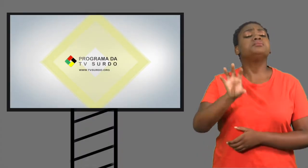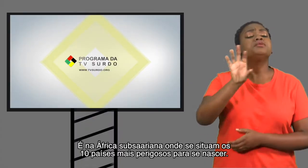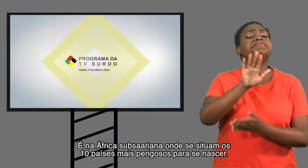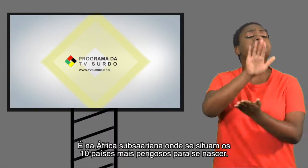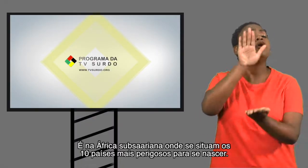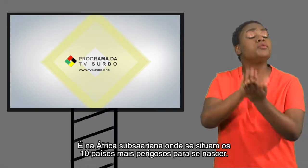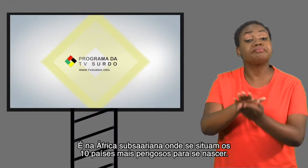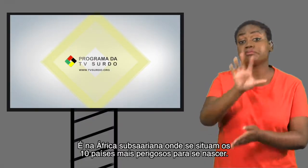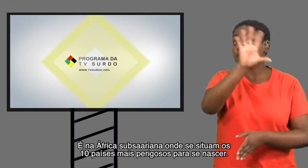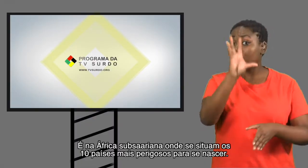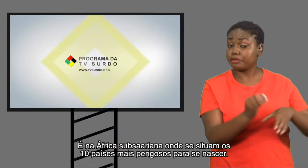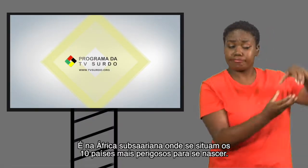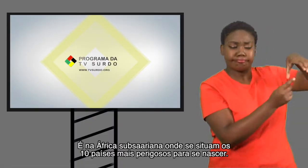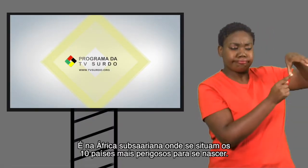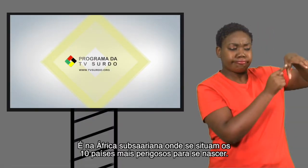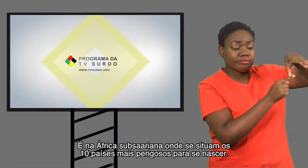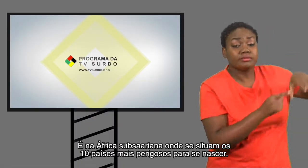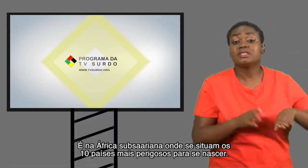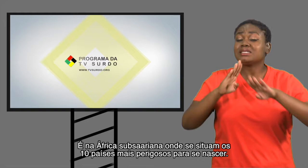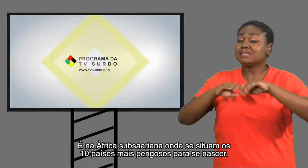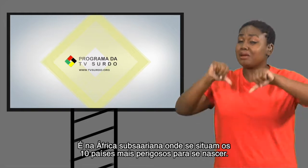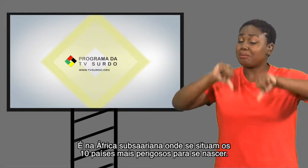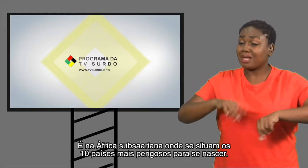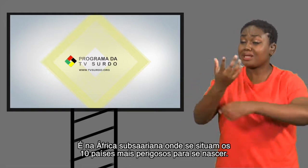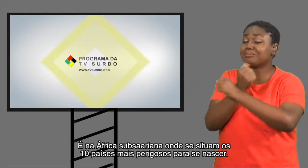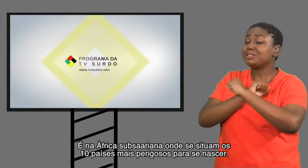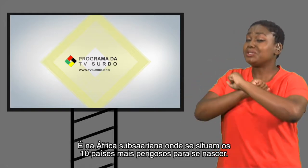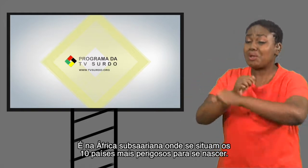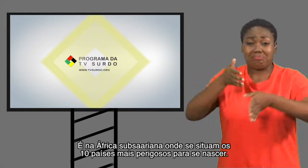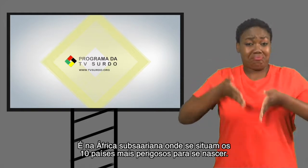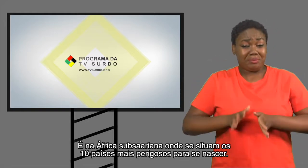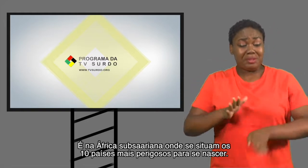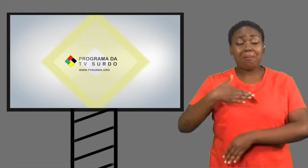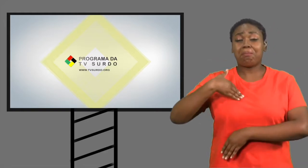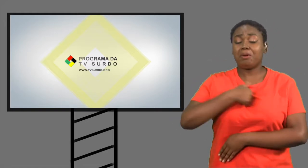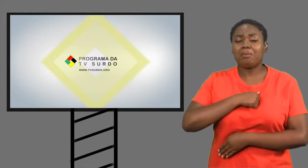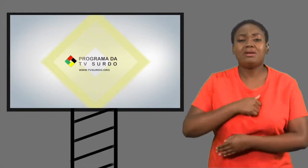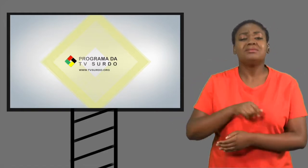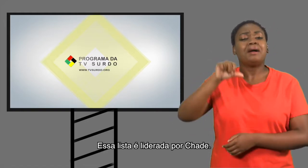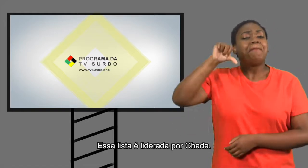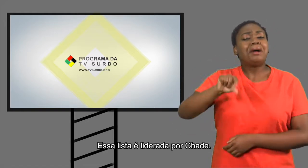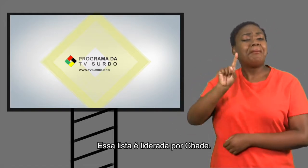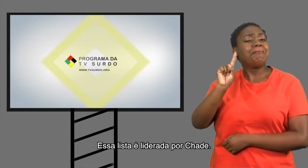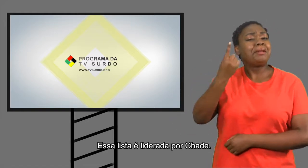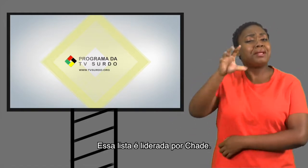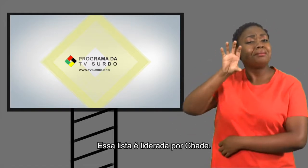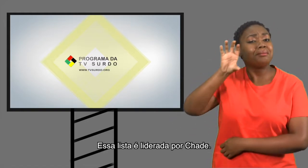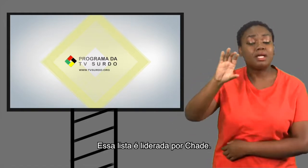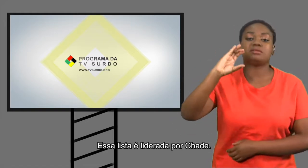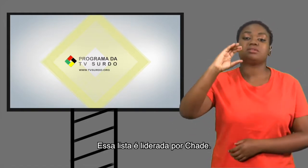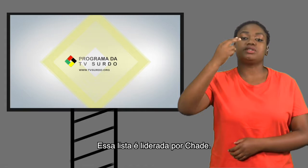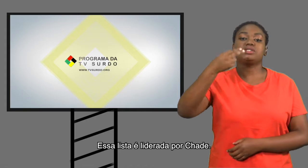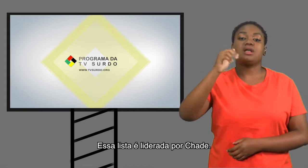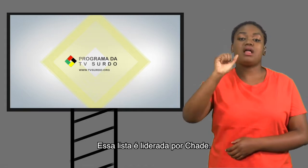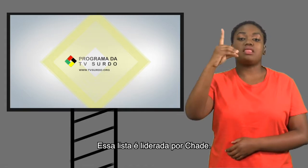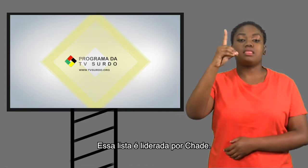É na África Subsaariana onde se situam os 10 países mais perigosos para se nascer. E essa lista